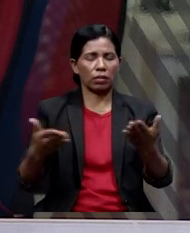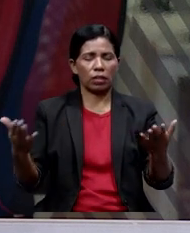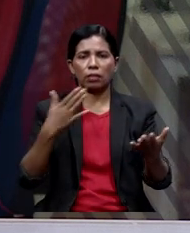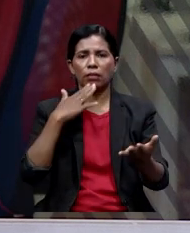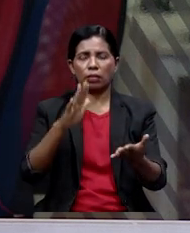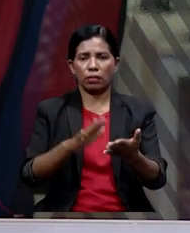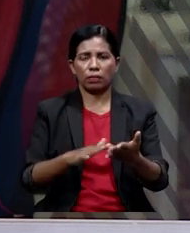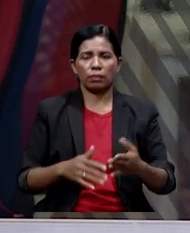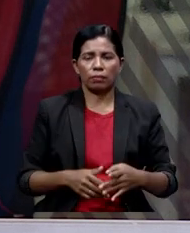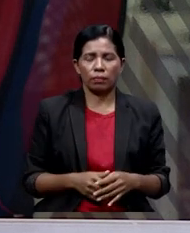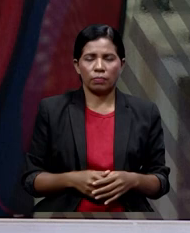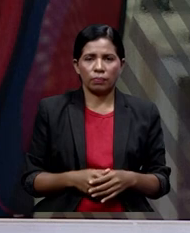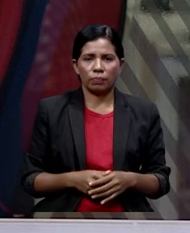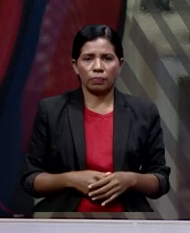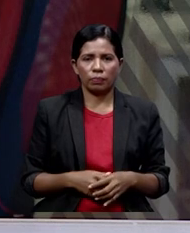LADIEC.